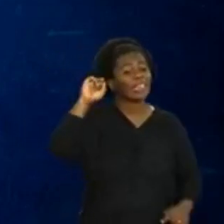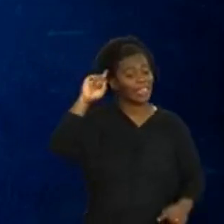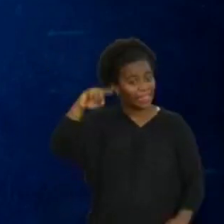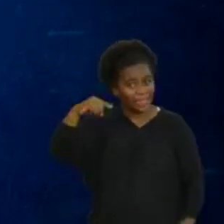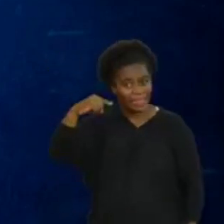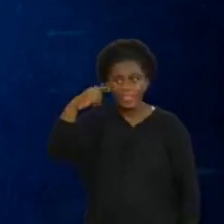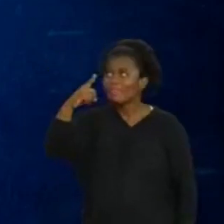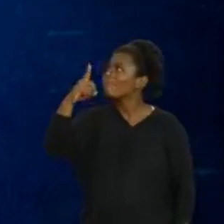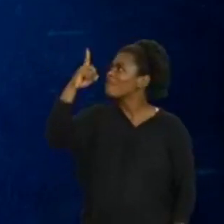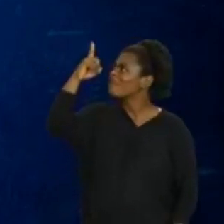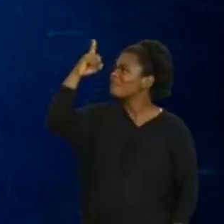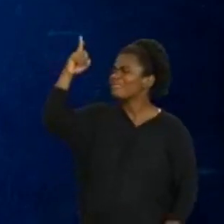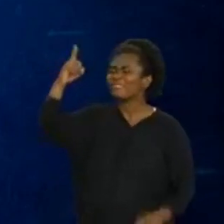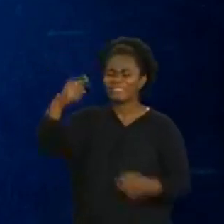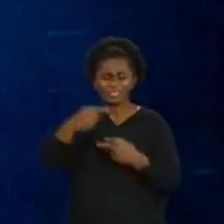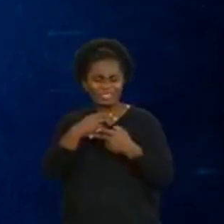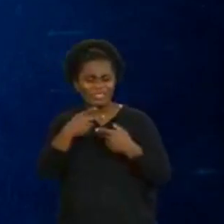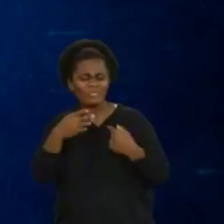para te amadurecer.